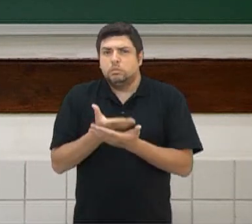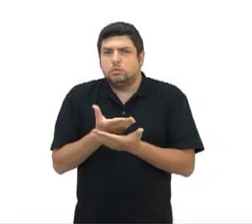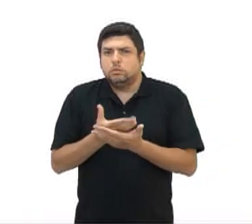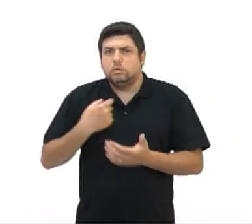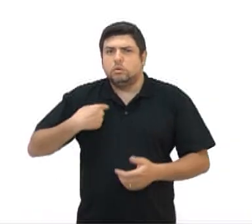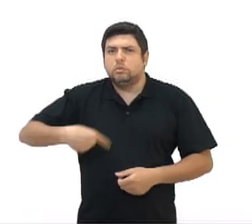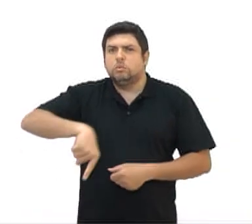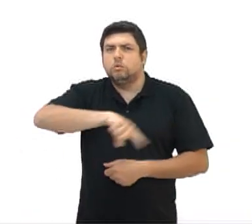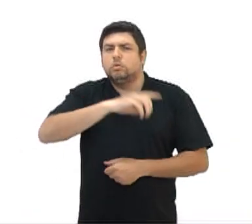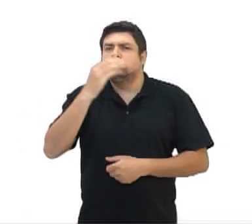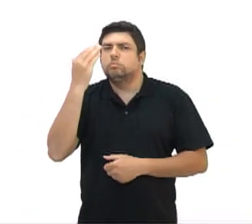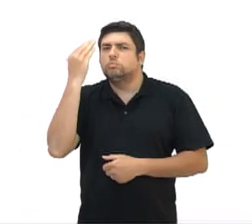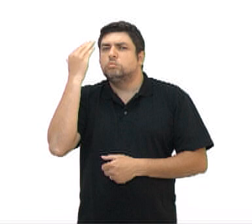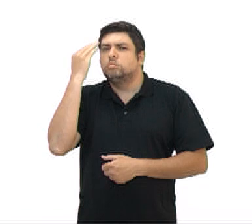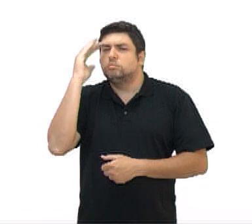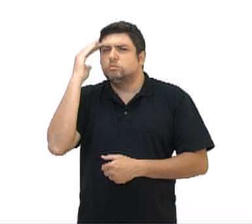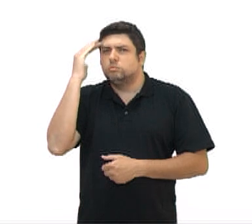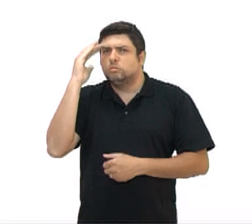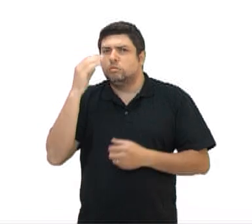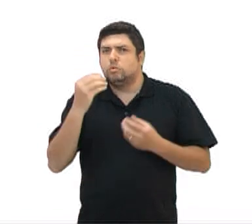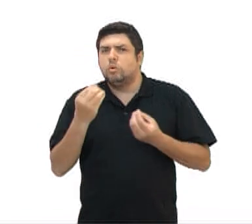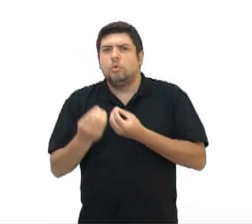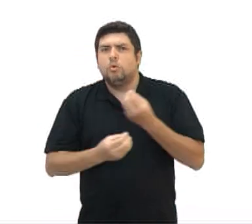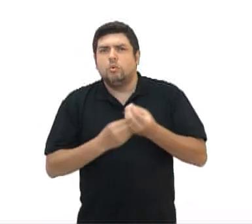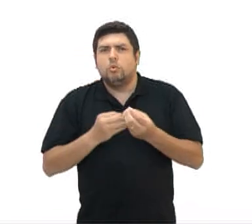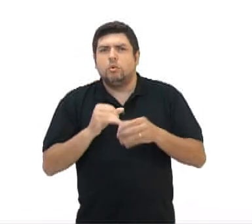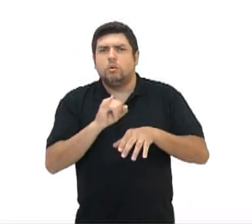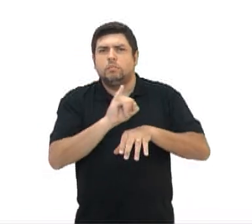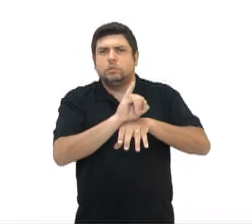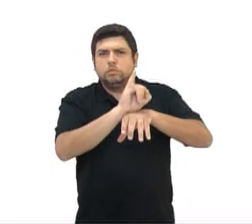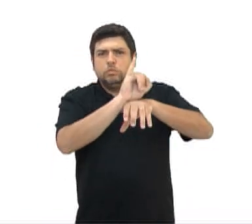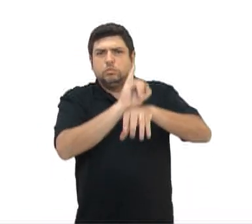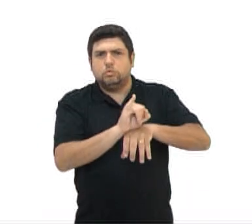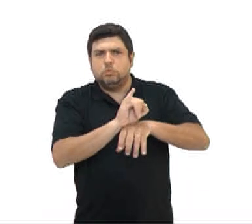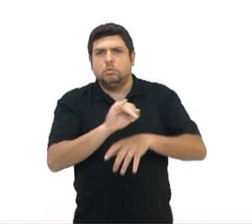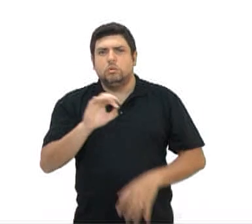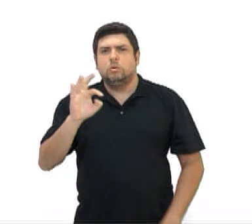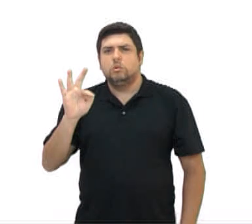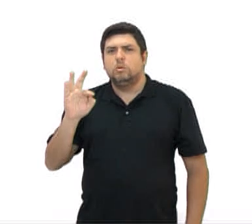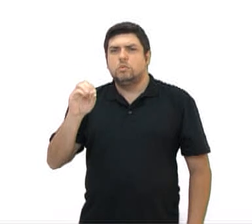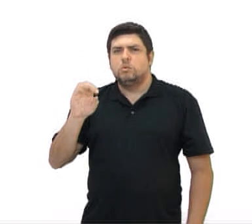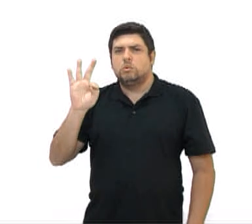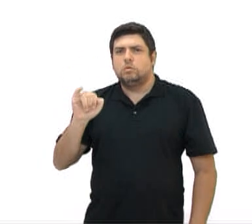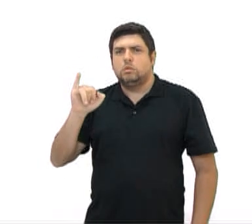entenderemos as características das instituições totais.